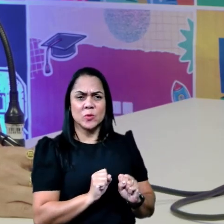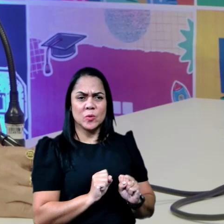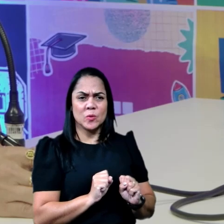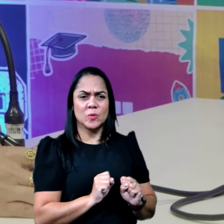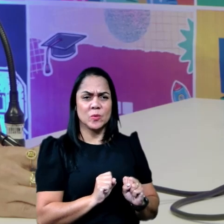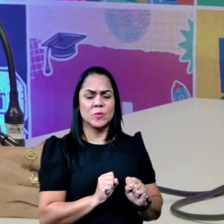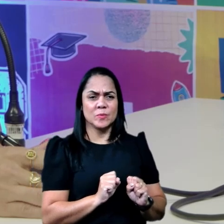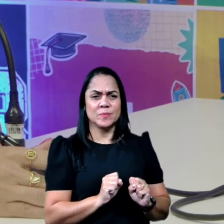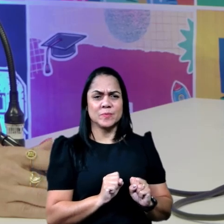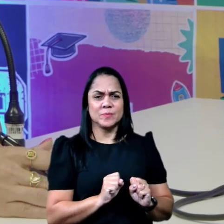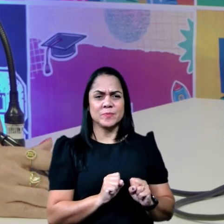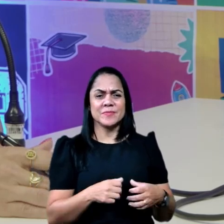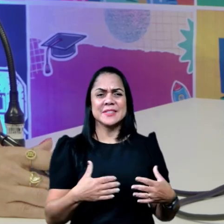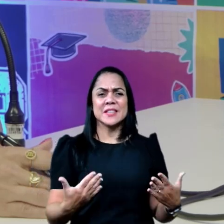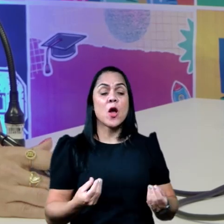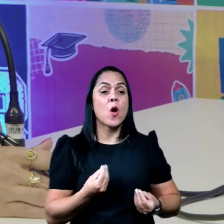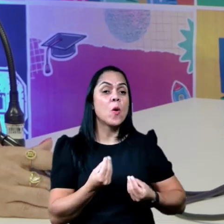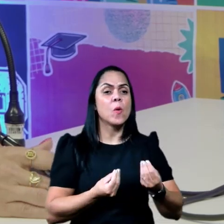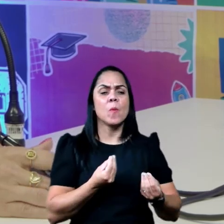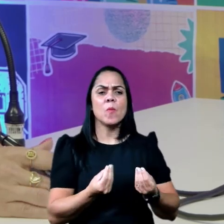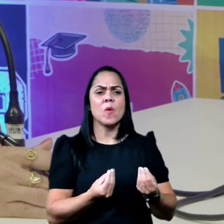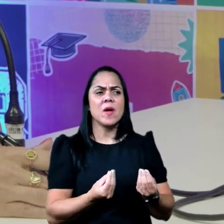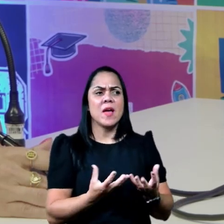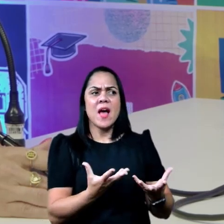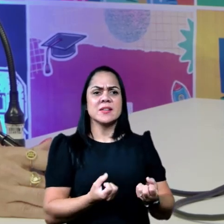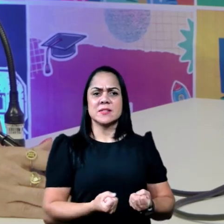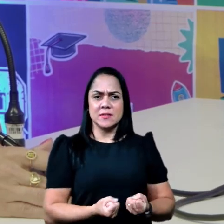forma consentida". E como era esse consentimento?